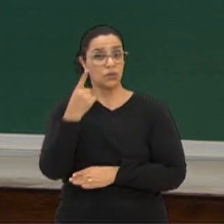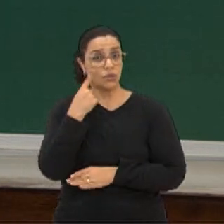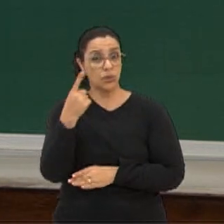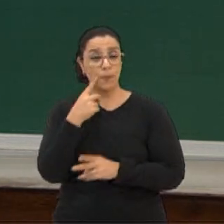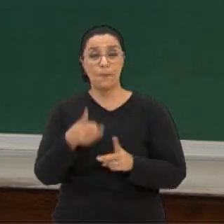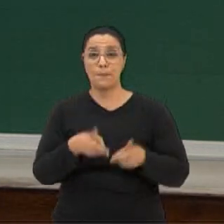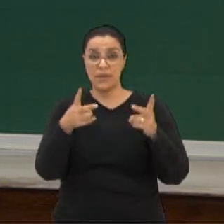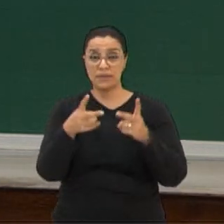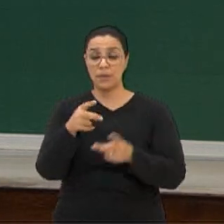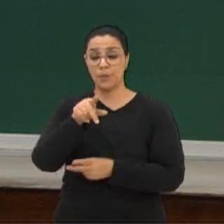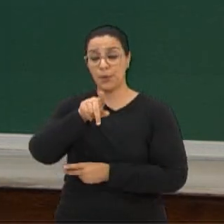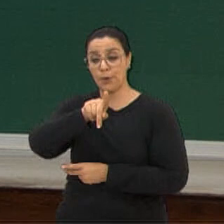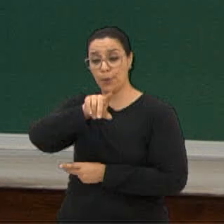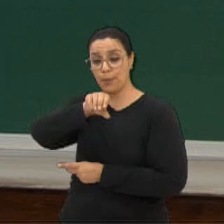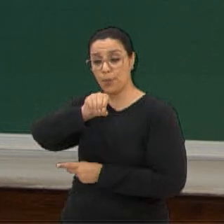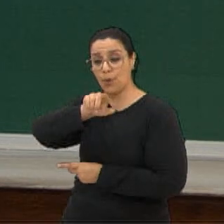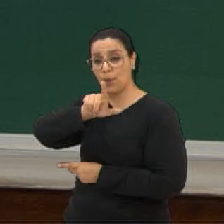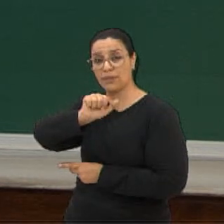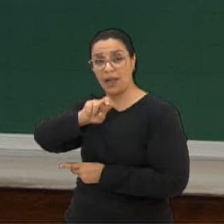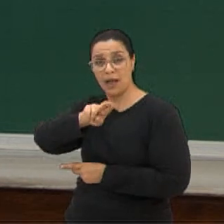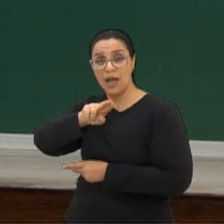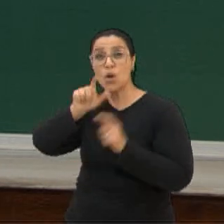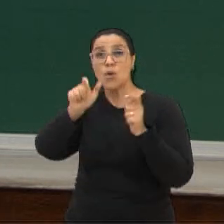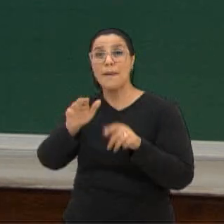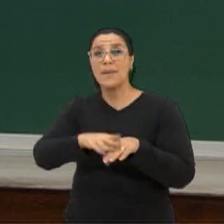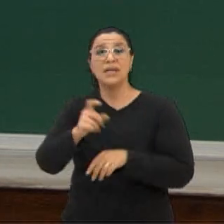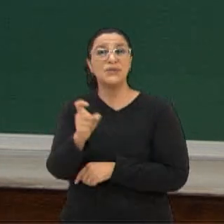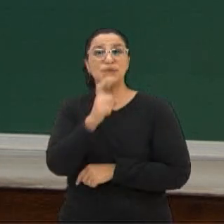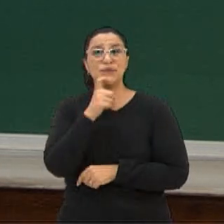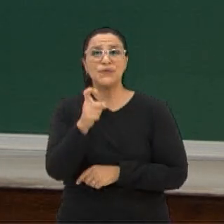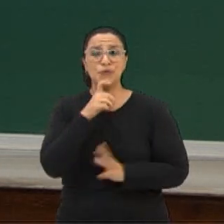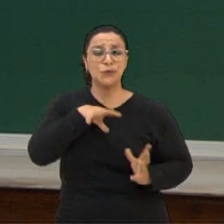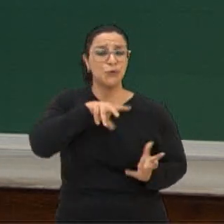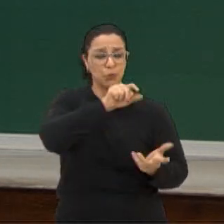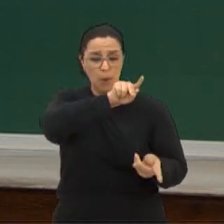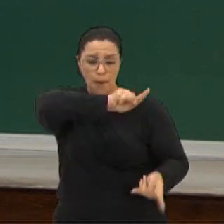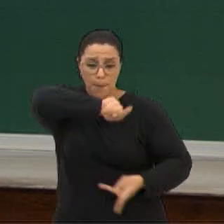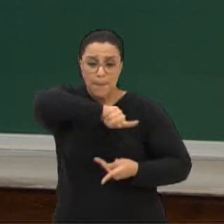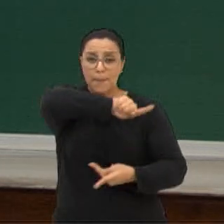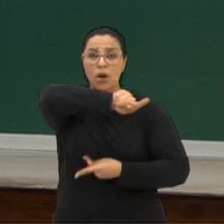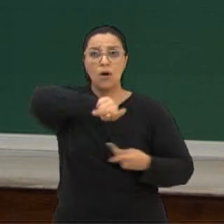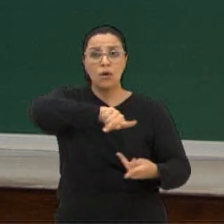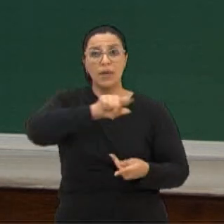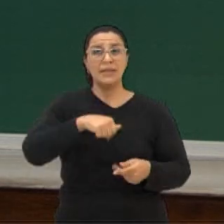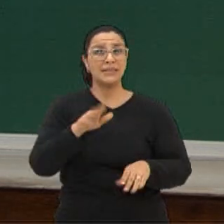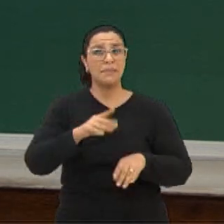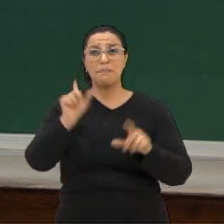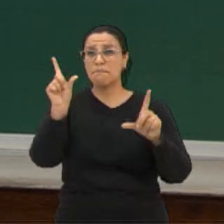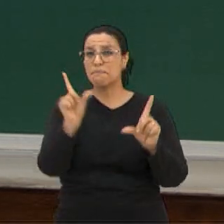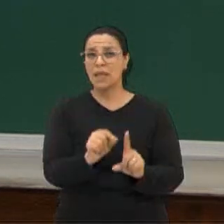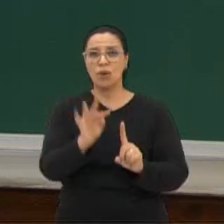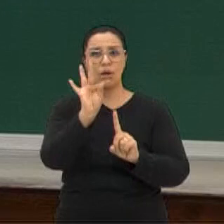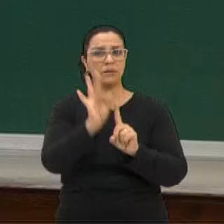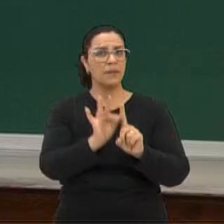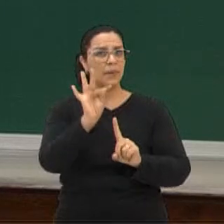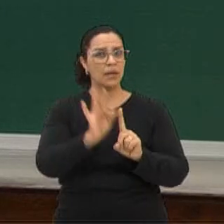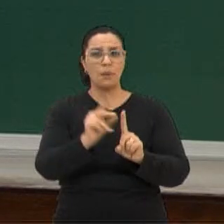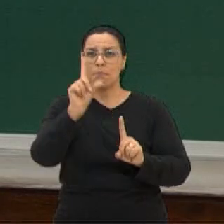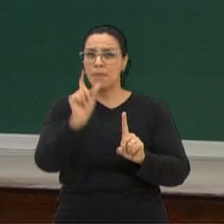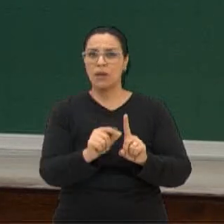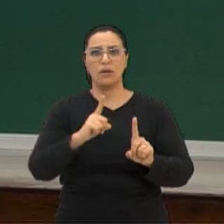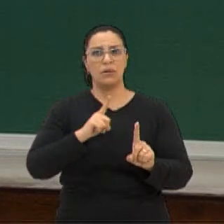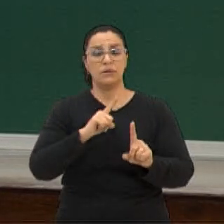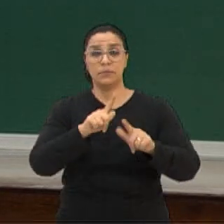que as zonas polares são as áreas mais frias do nosso planeta. Logo, são as áreas que apresentam as menores temperaturas do nosso